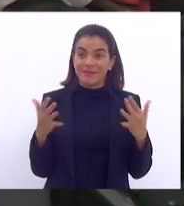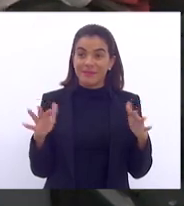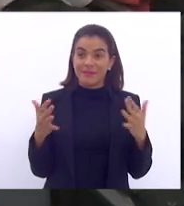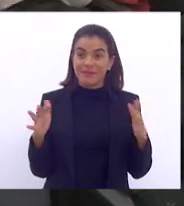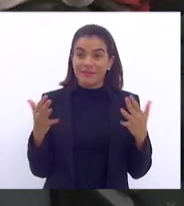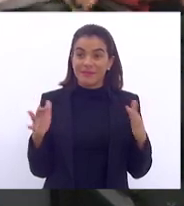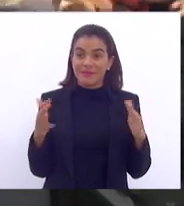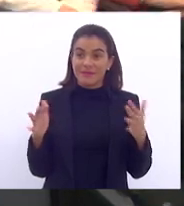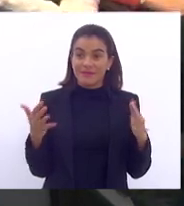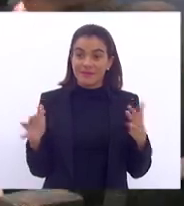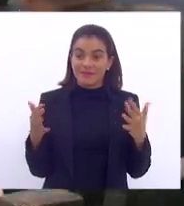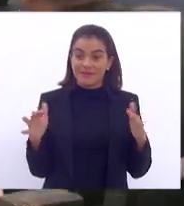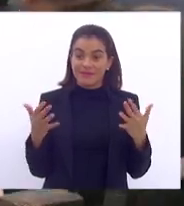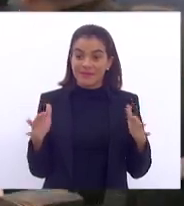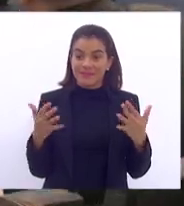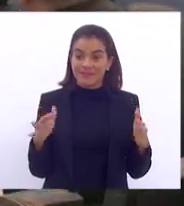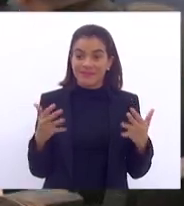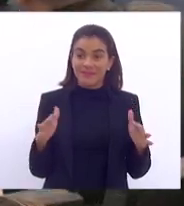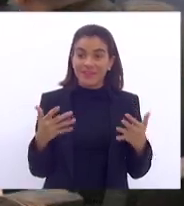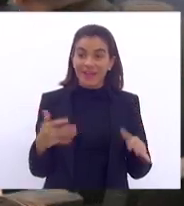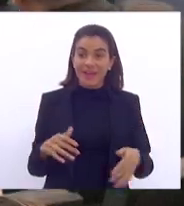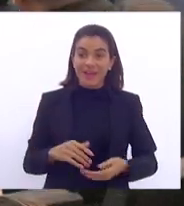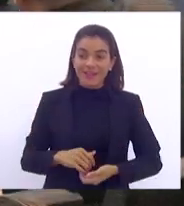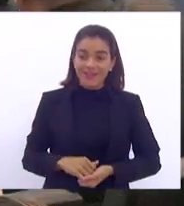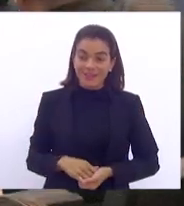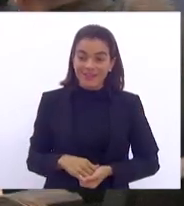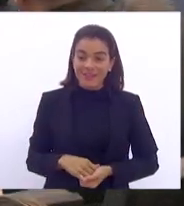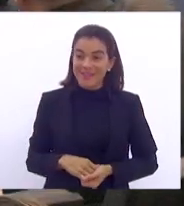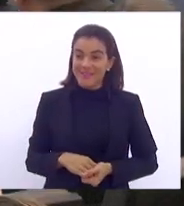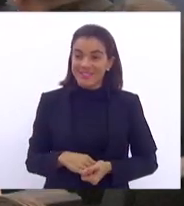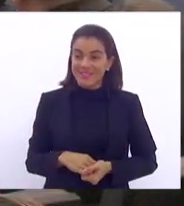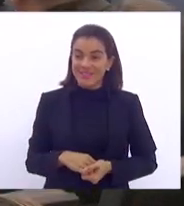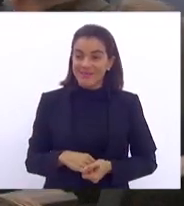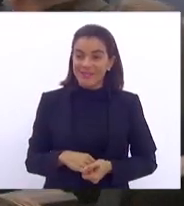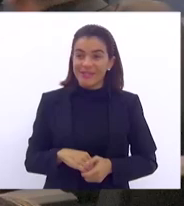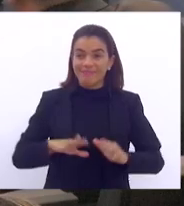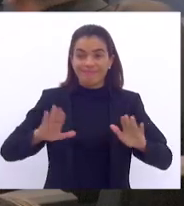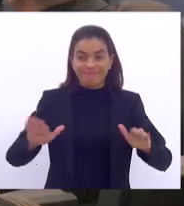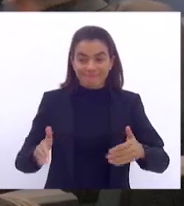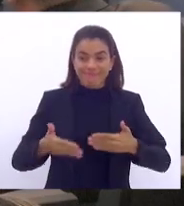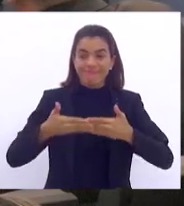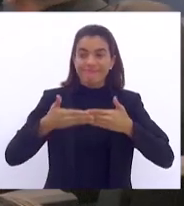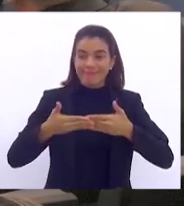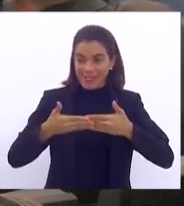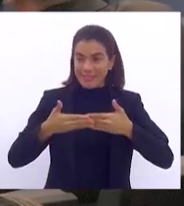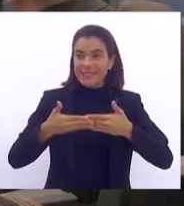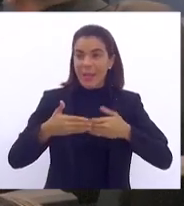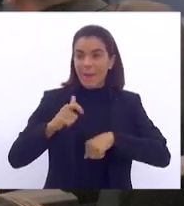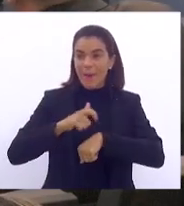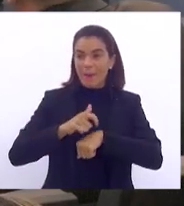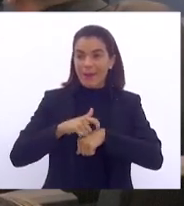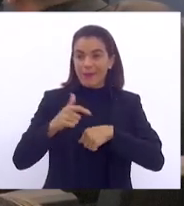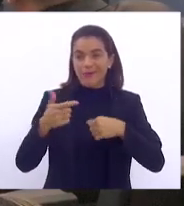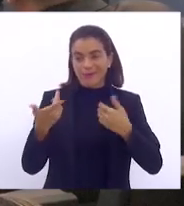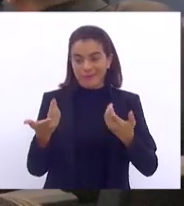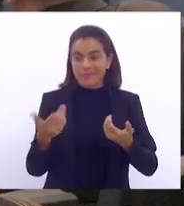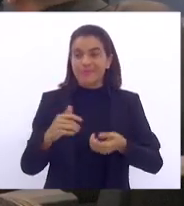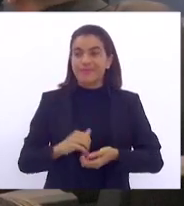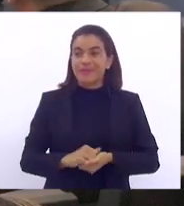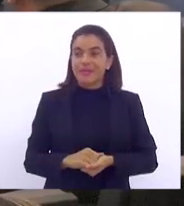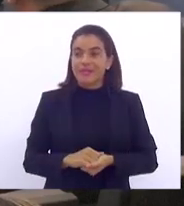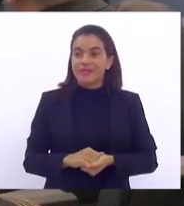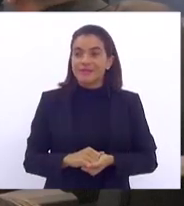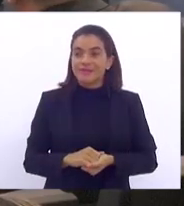obrigado eu gostaria deares no momento que eu vou fazer a entrega aqui de um de uma